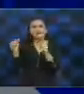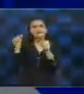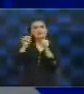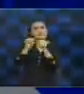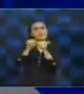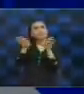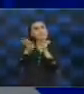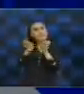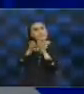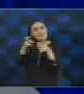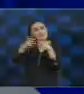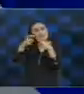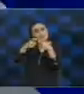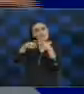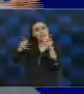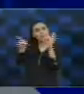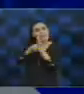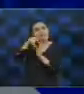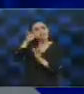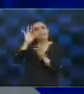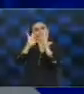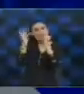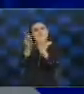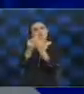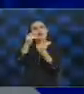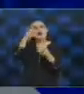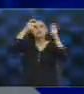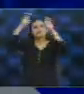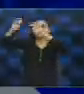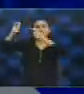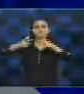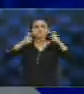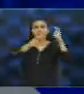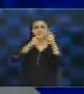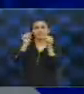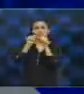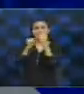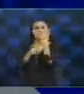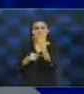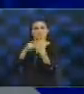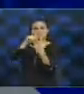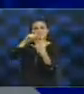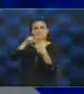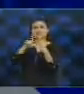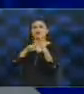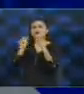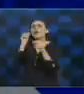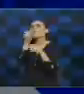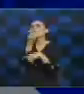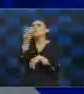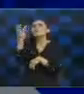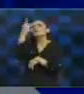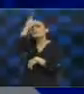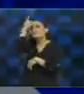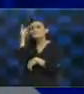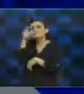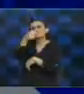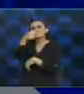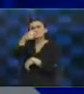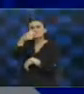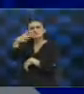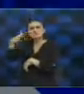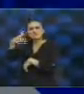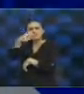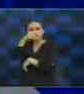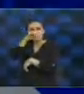família, com capacidade cada uma em cada zona da cidade, de atender pelo menos 700 pessoas dia. É um